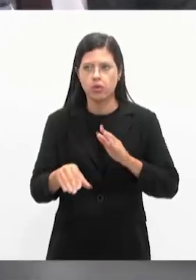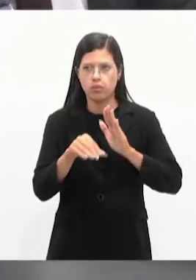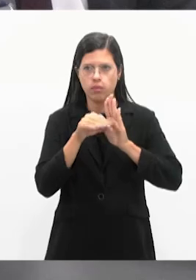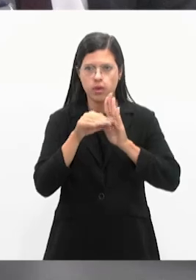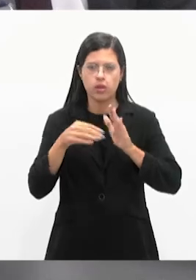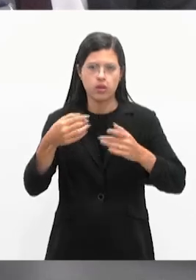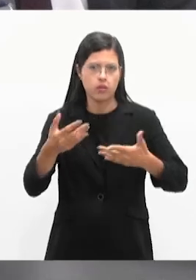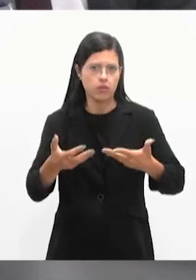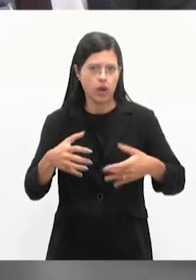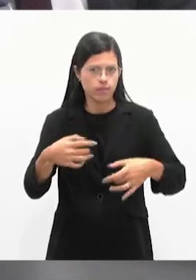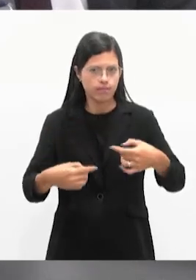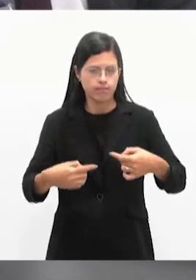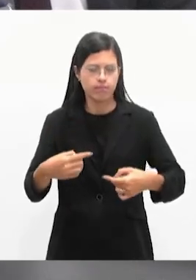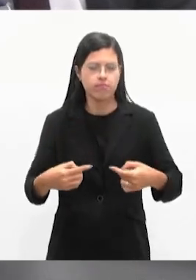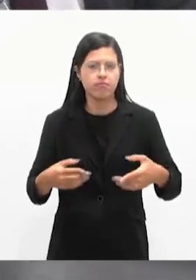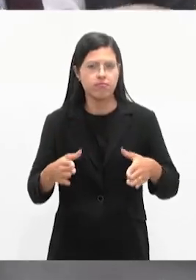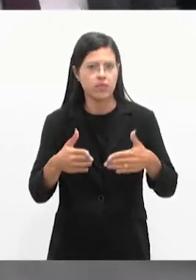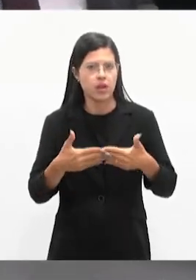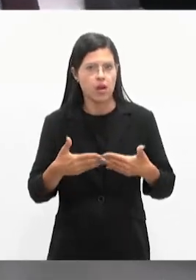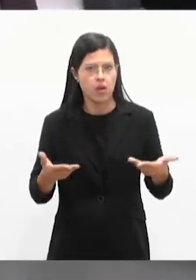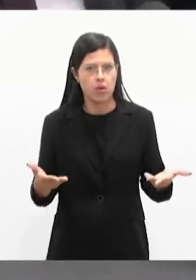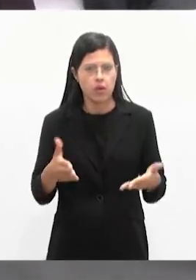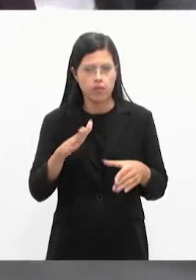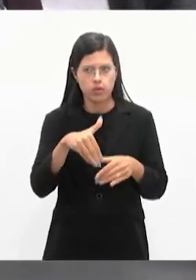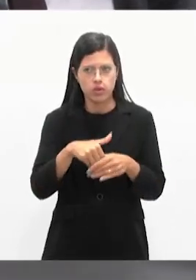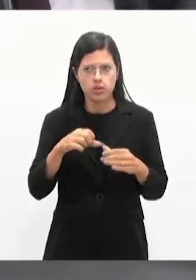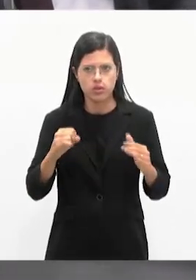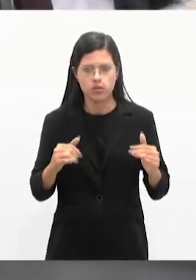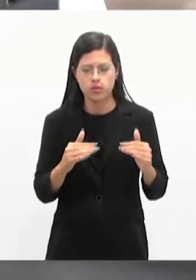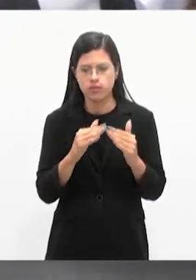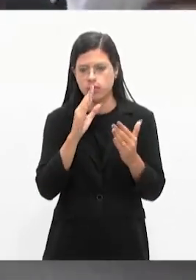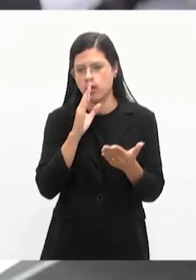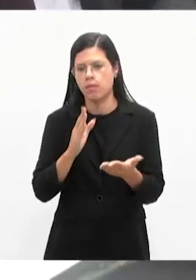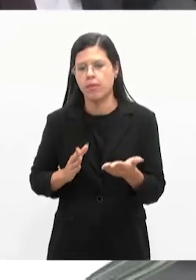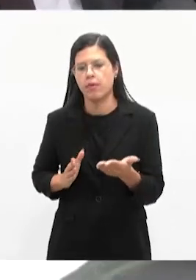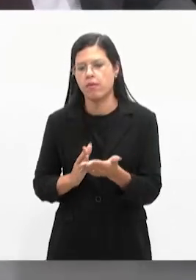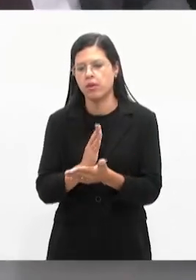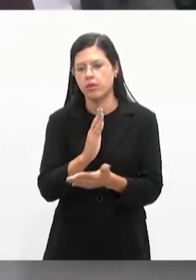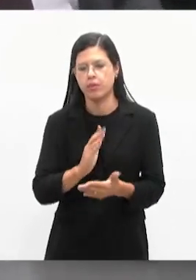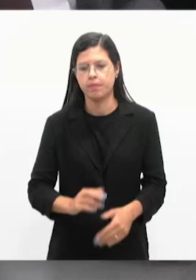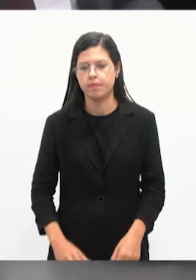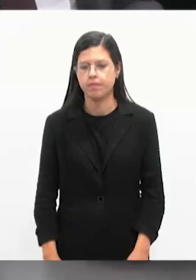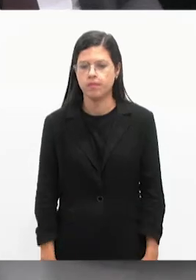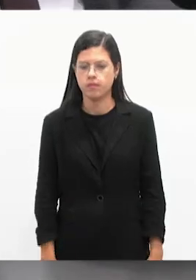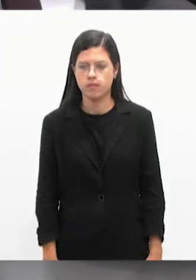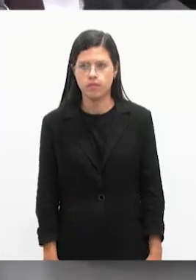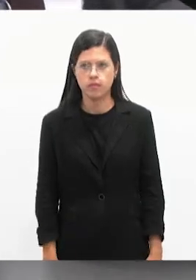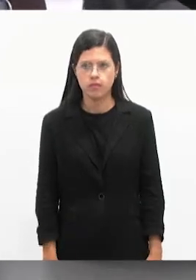Não havendo quem queira discutir, em votação, os senhores que aprovam permaneçam como estão. Aprovado.